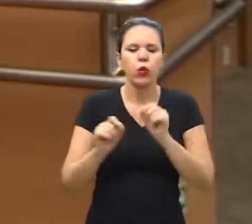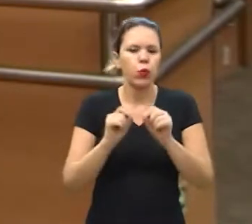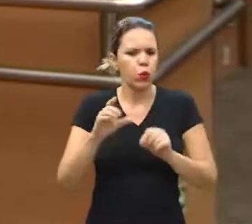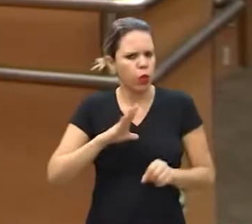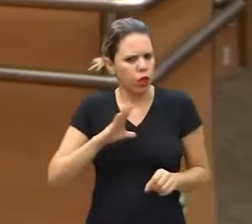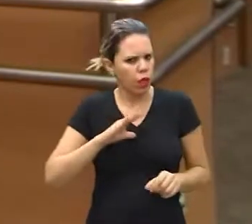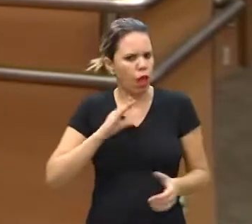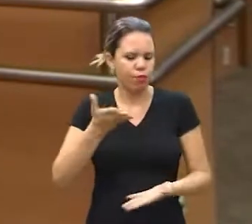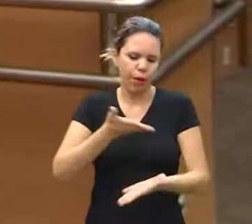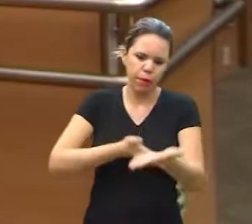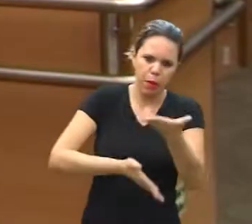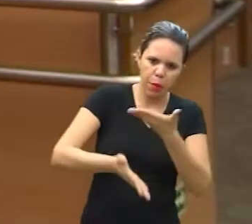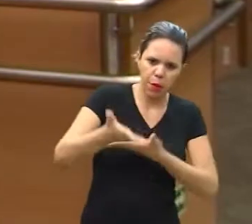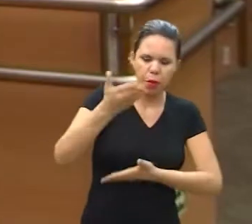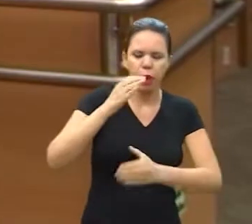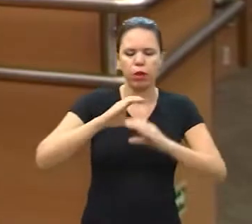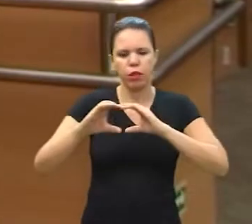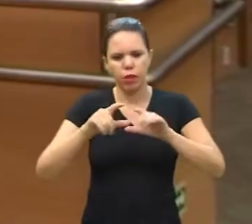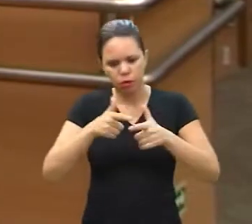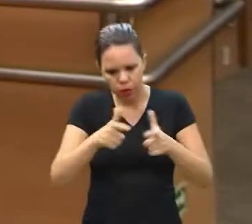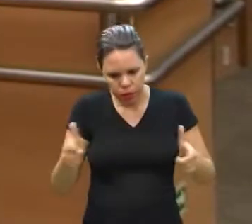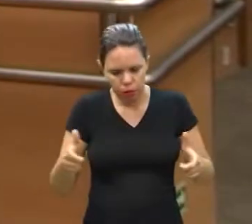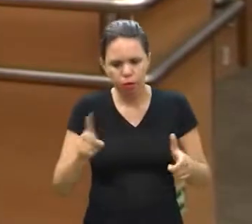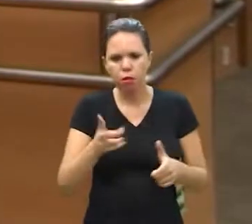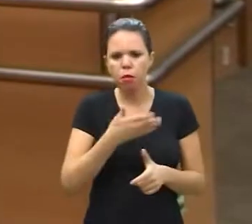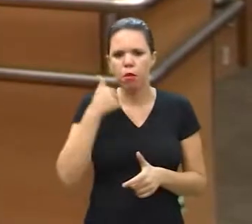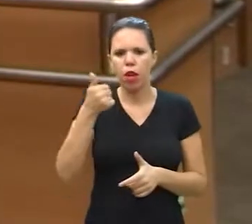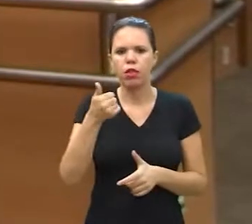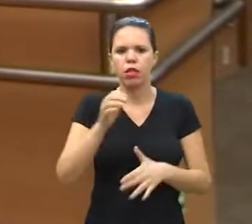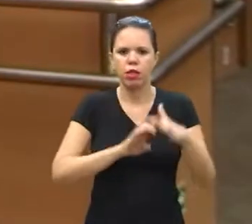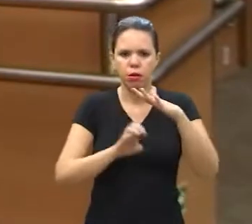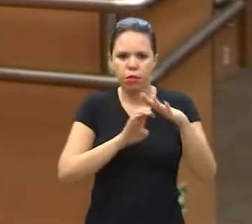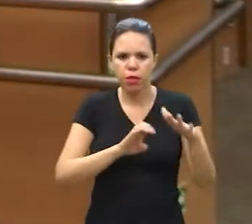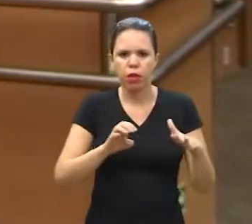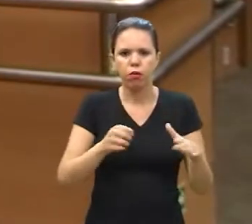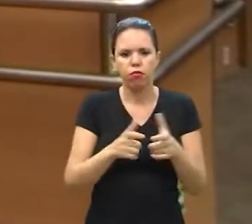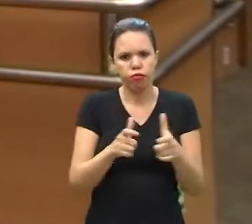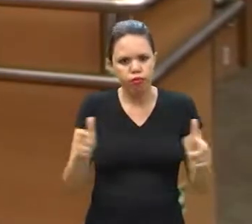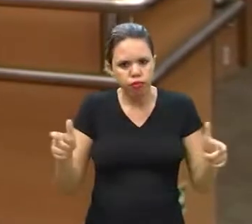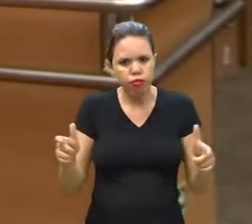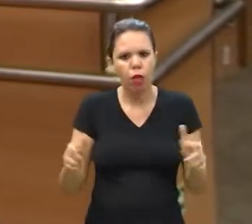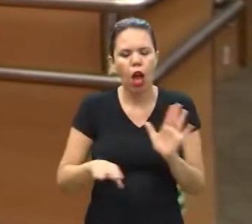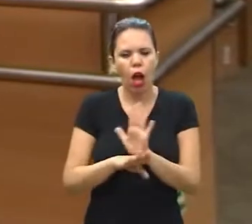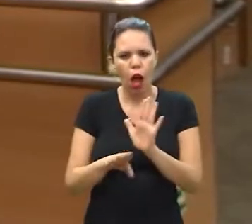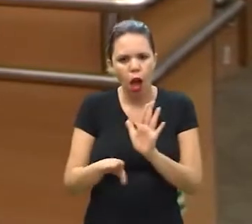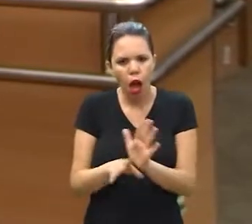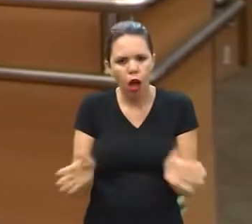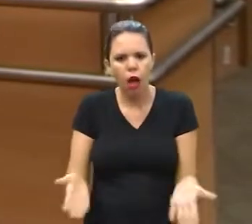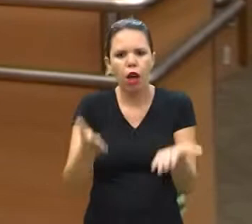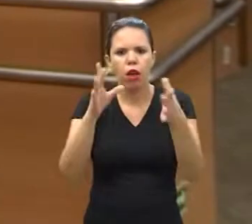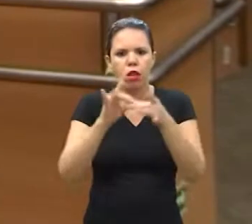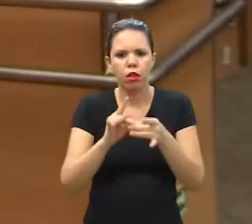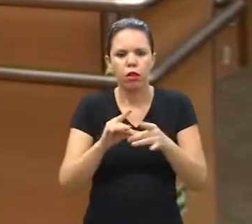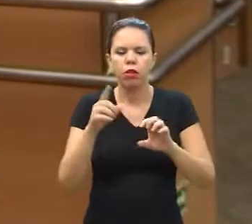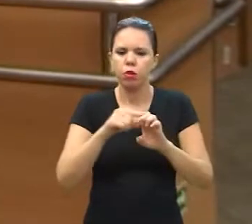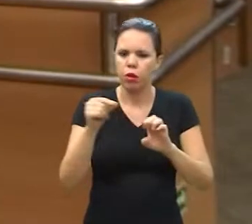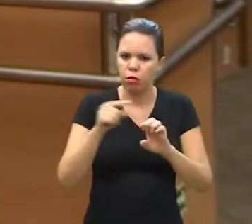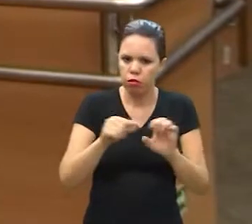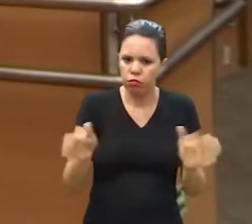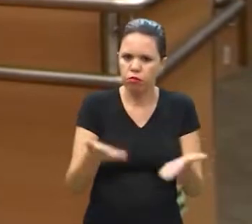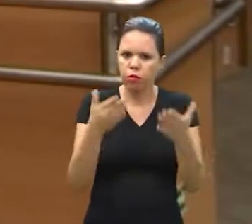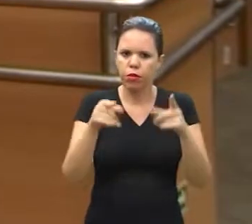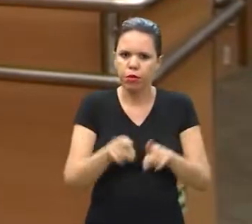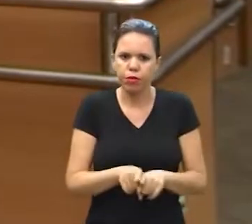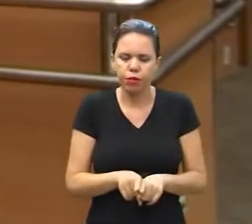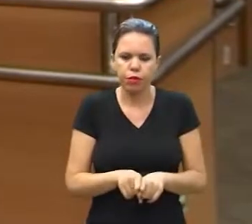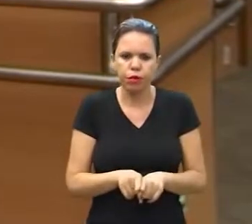fazer com que haja um entrosamento cada vez maior, um estímulo cada vez maior dessas empresas crescerem, ter um estímulo para o